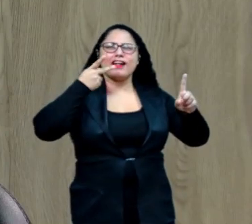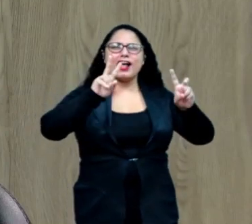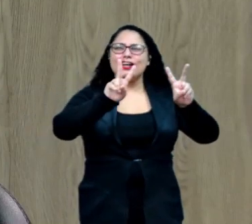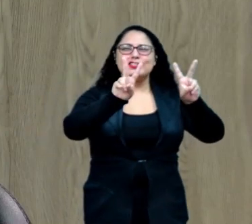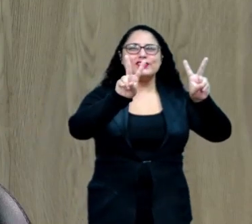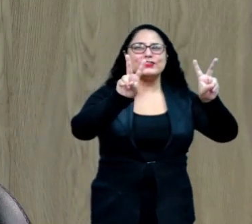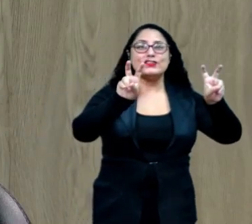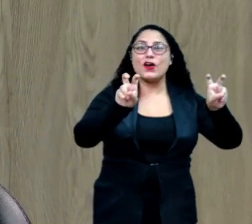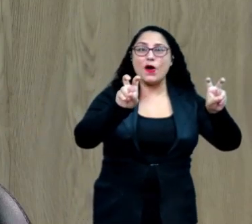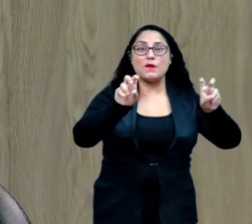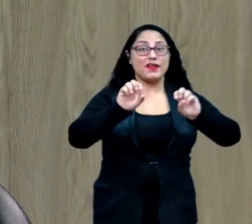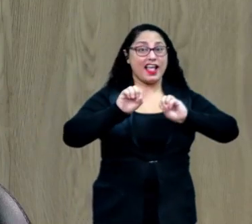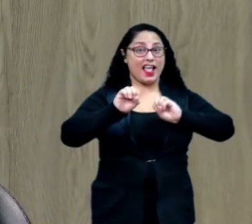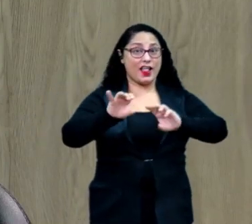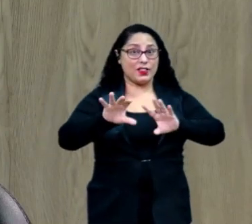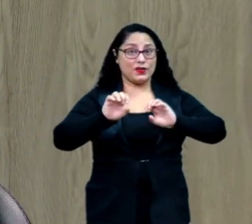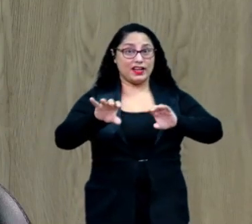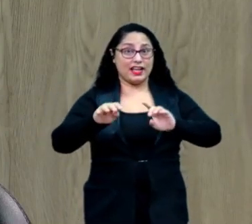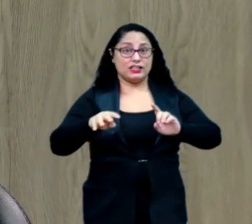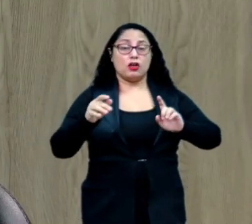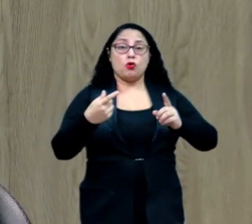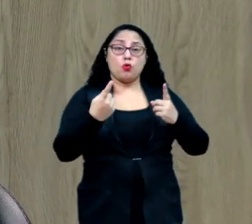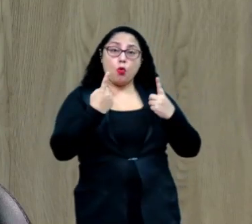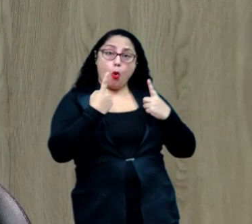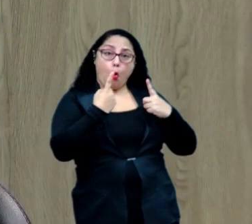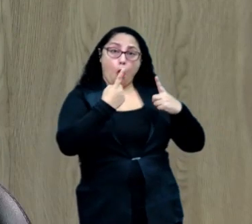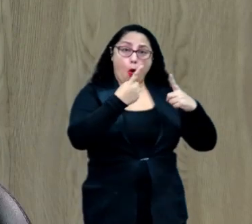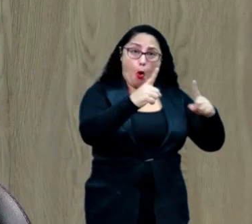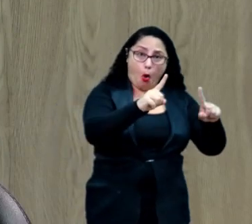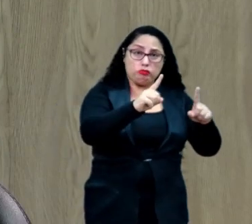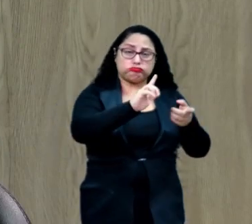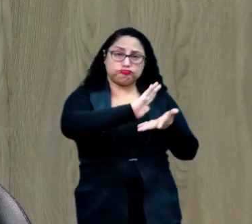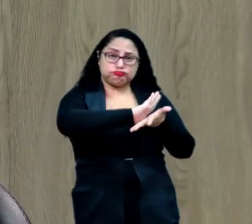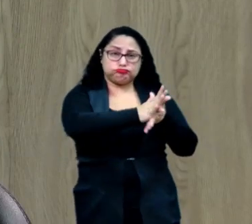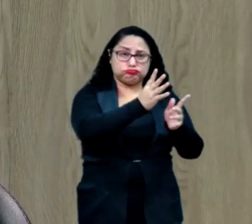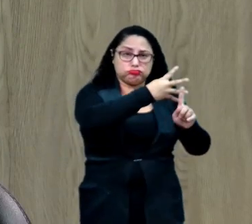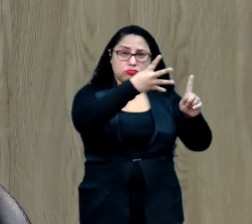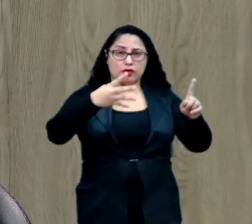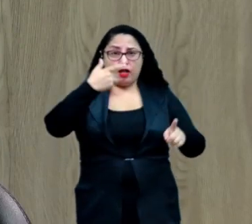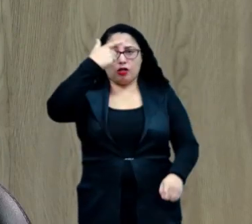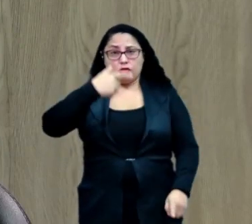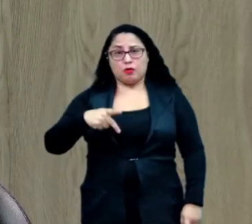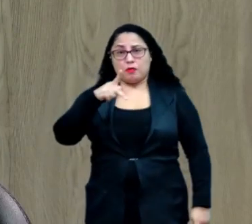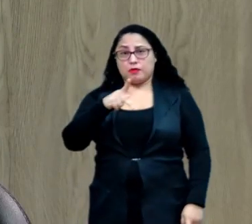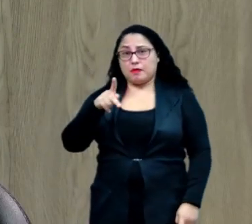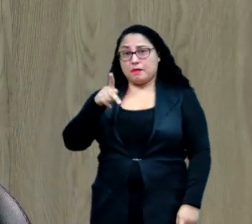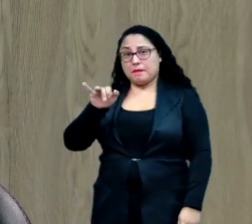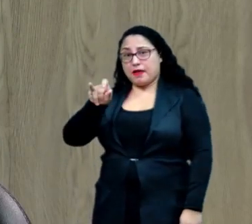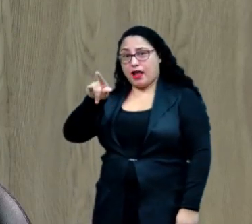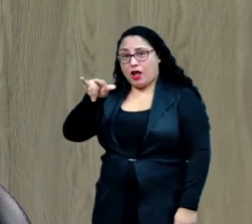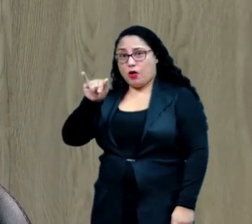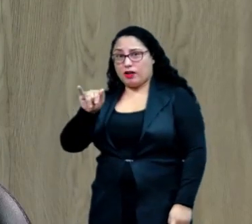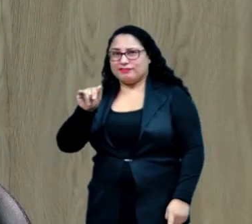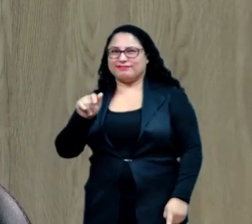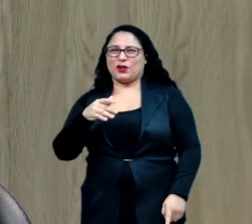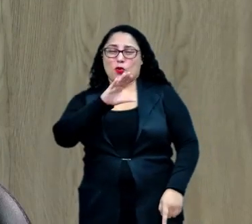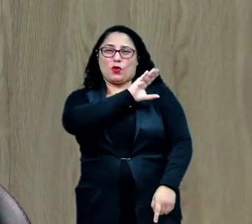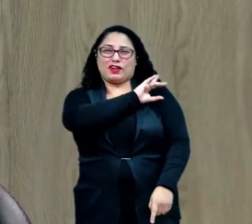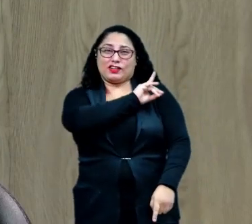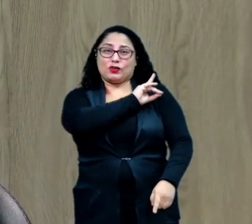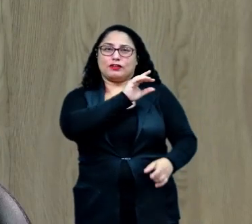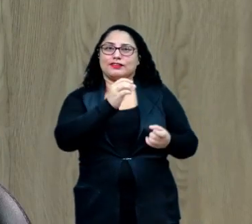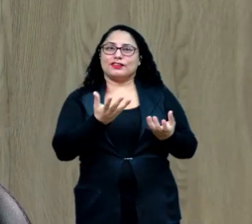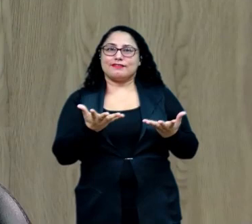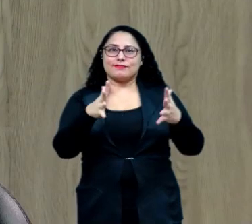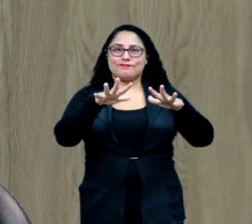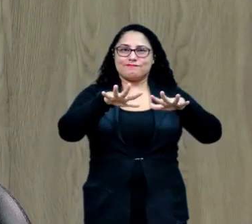pouquinho, né, sobre educação LGBT fóbica. Eu sou a professora Paula Dutra, coordenadora de políticas inclusivas do IFB, e estou